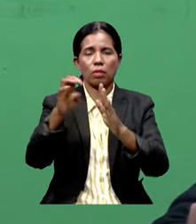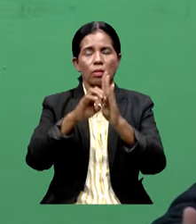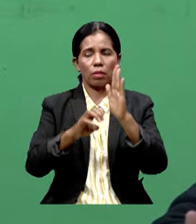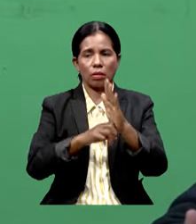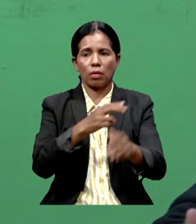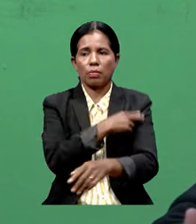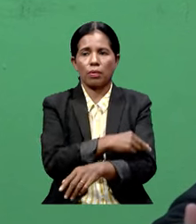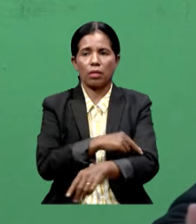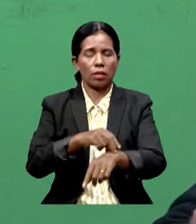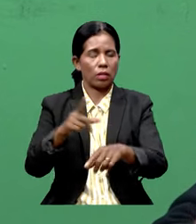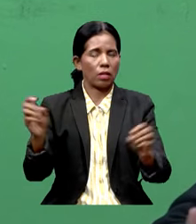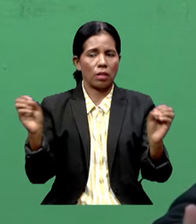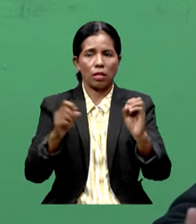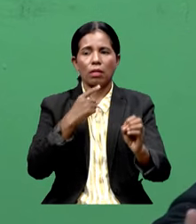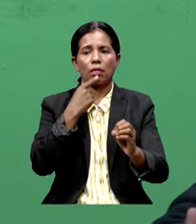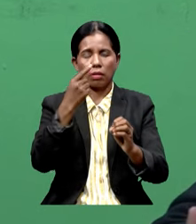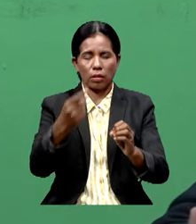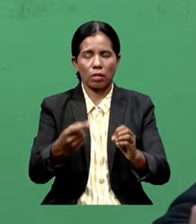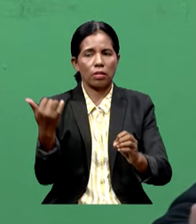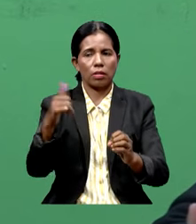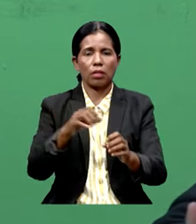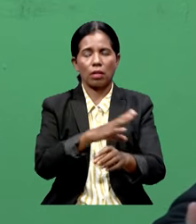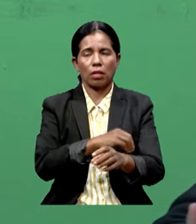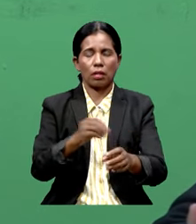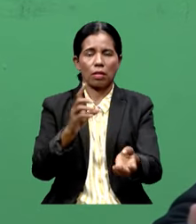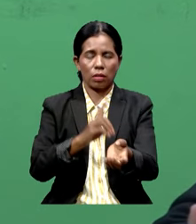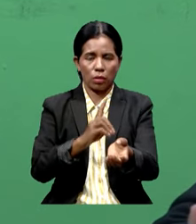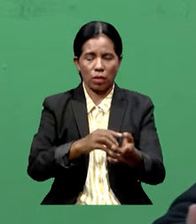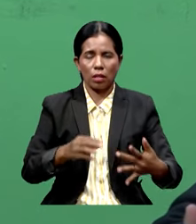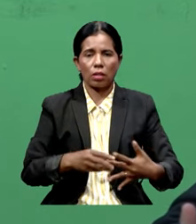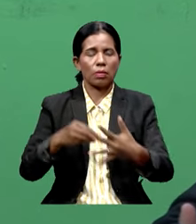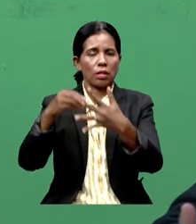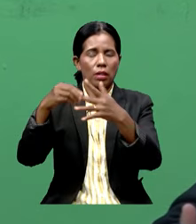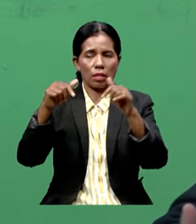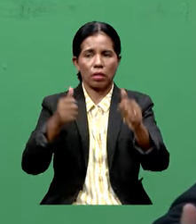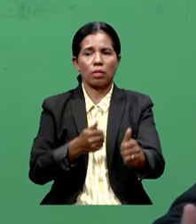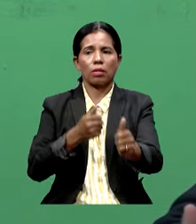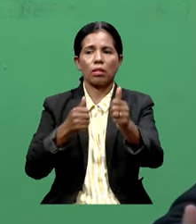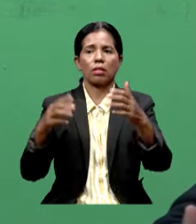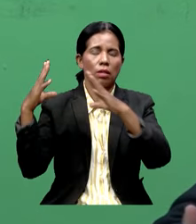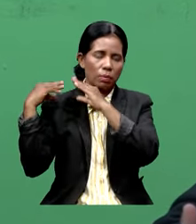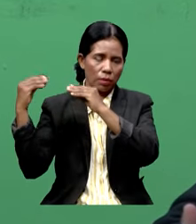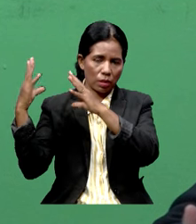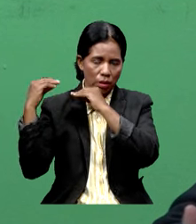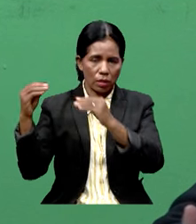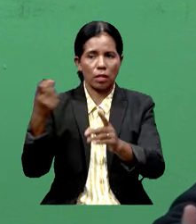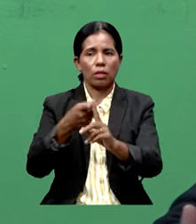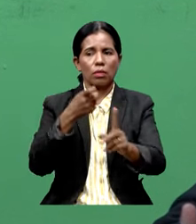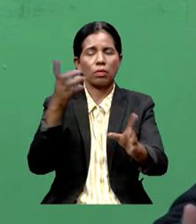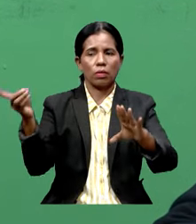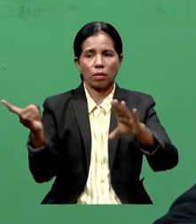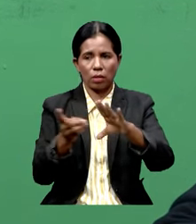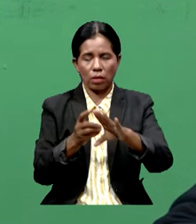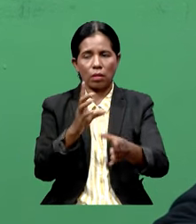Hospital Nacional Rezeita, o dihateten sira contrato doutor especialista ne, baseia ba experiência nebe prova ho si documento